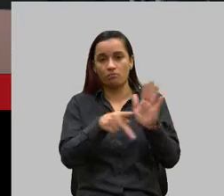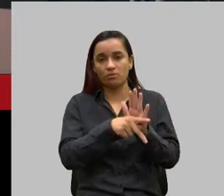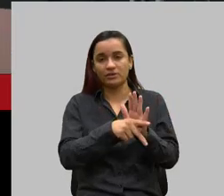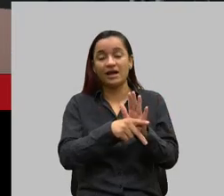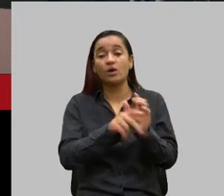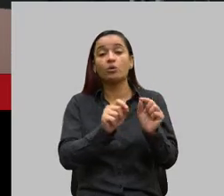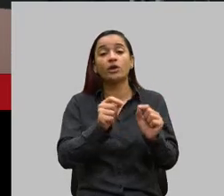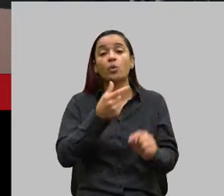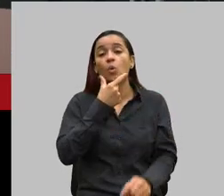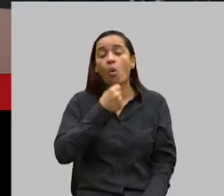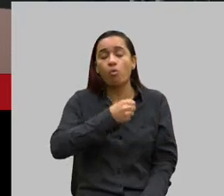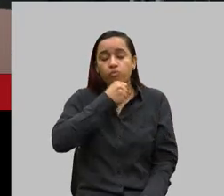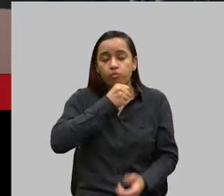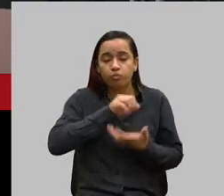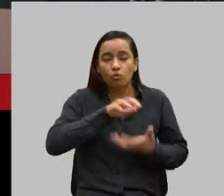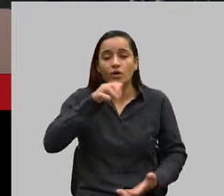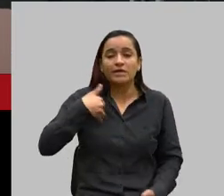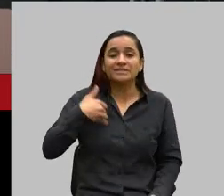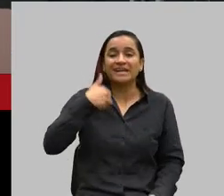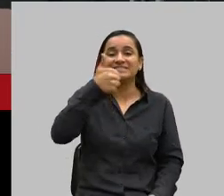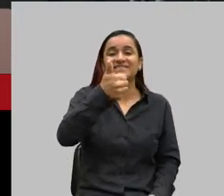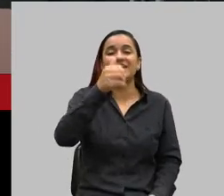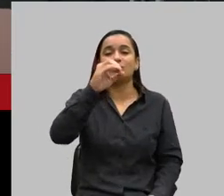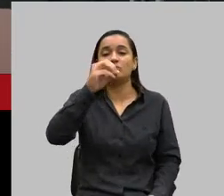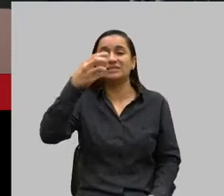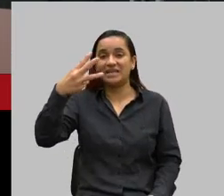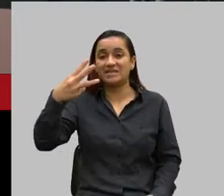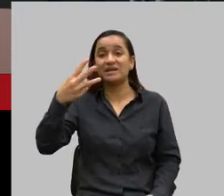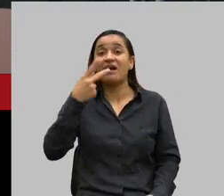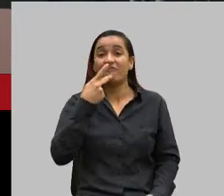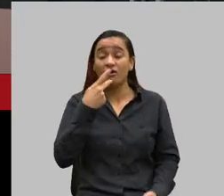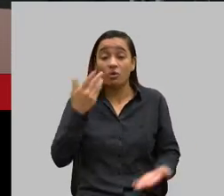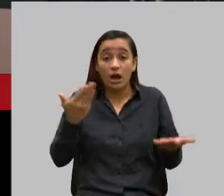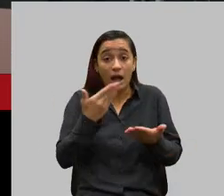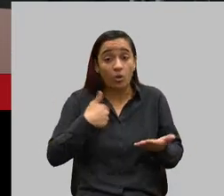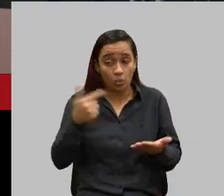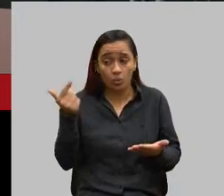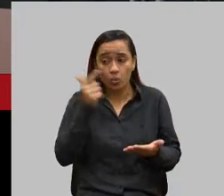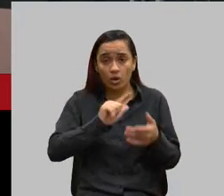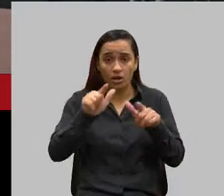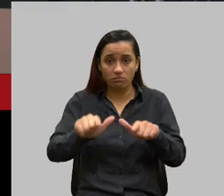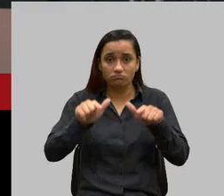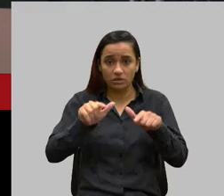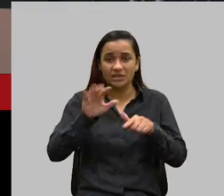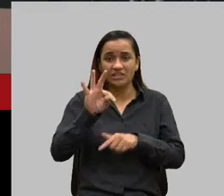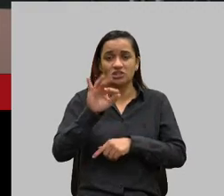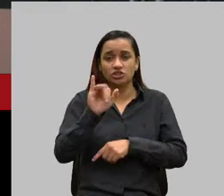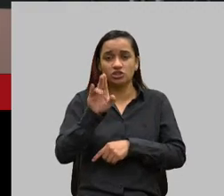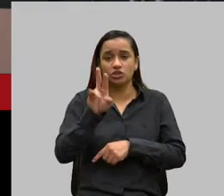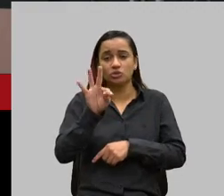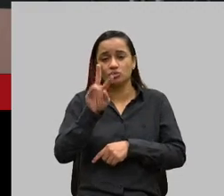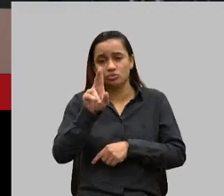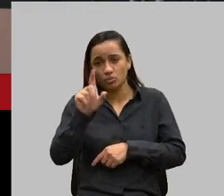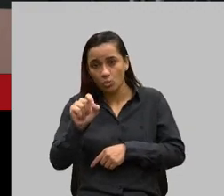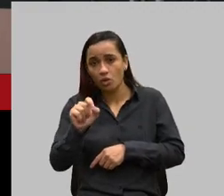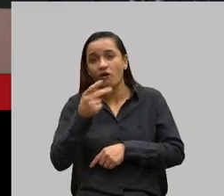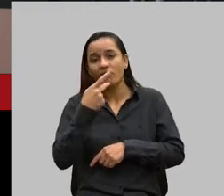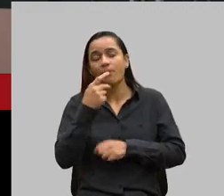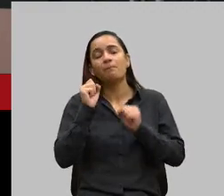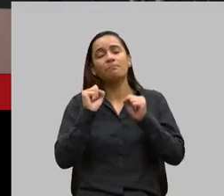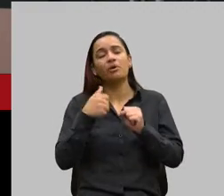lágrimas aos olhos disse agora com esse título na mão eu posso morrer em paz que minha família tem